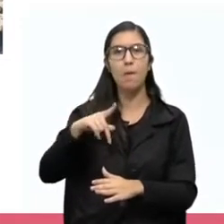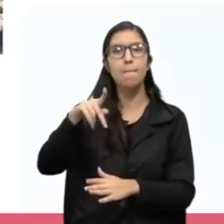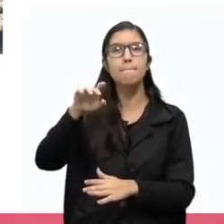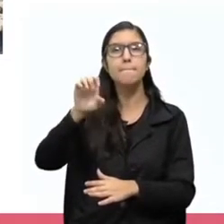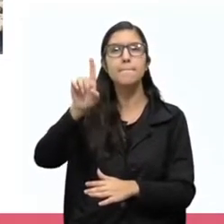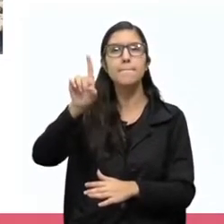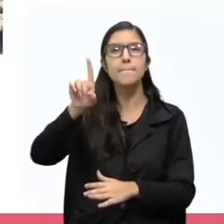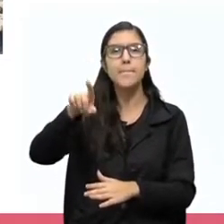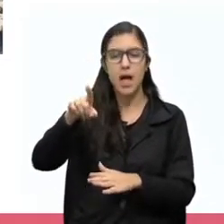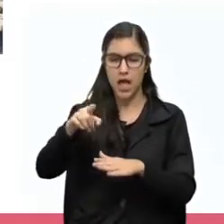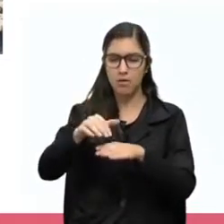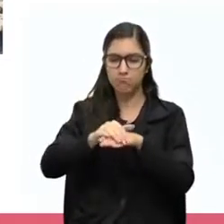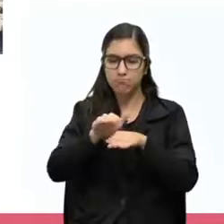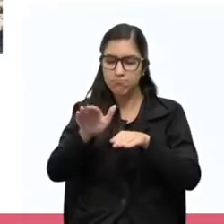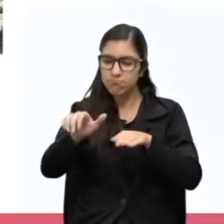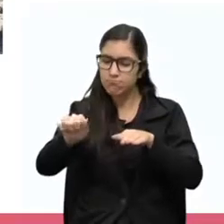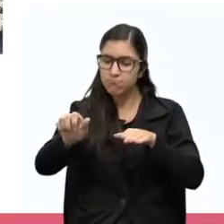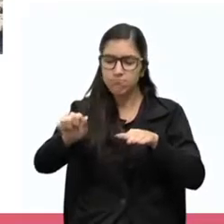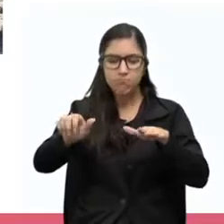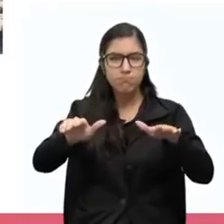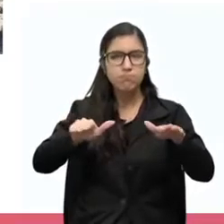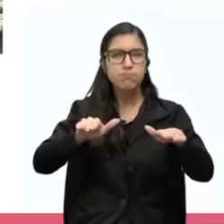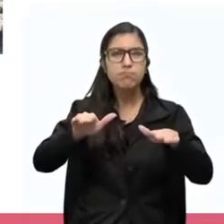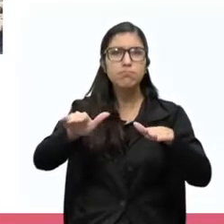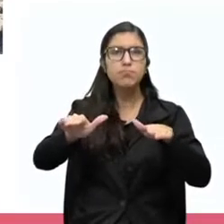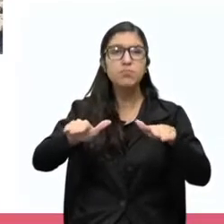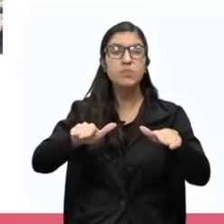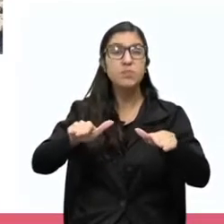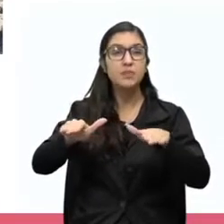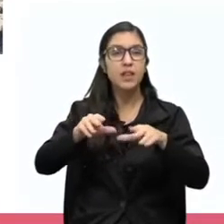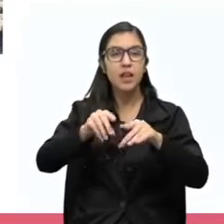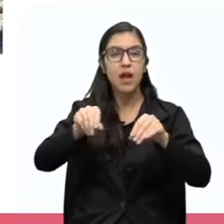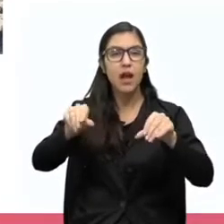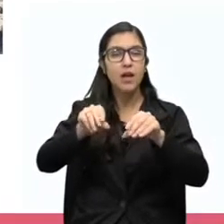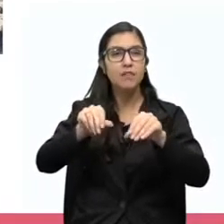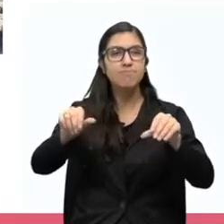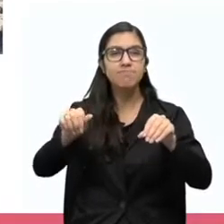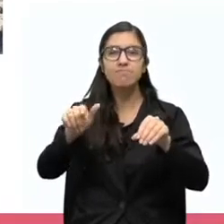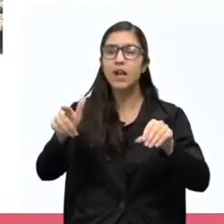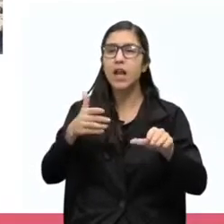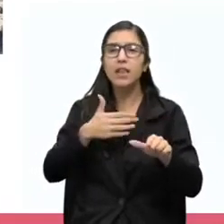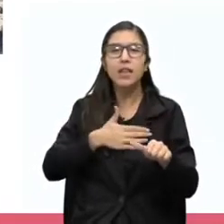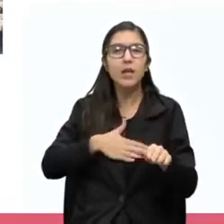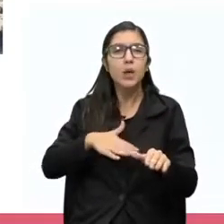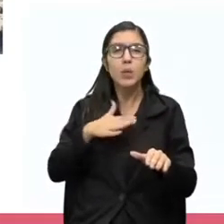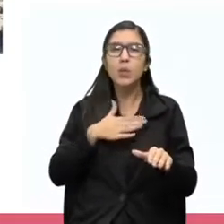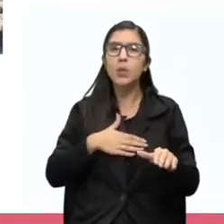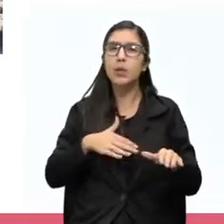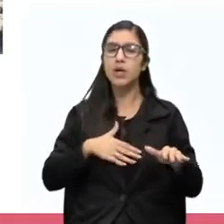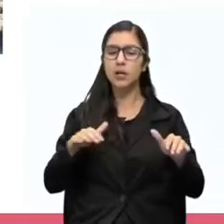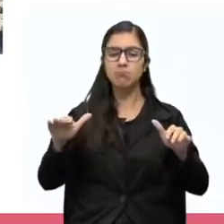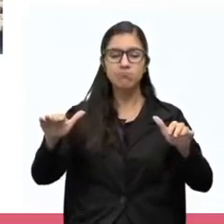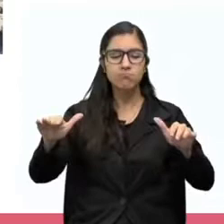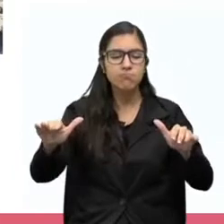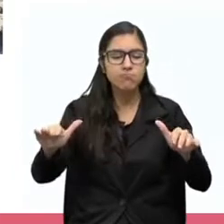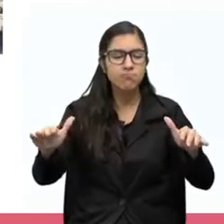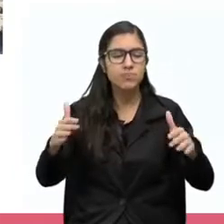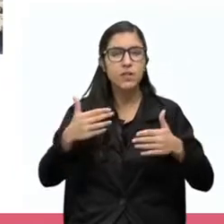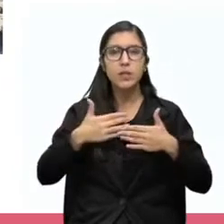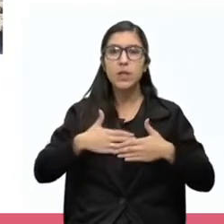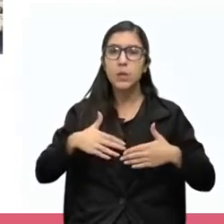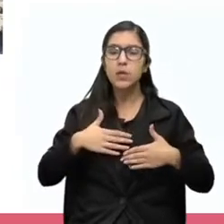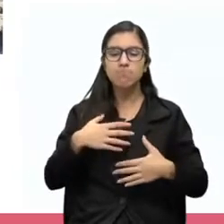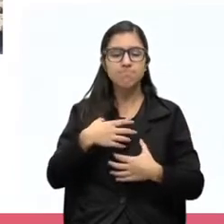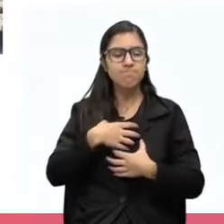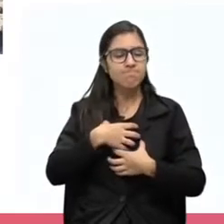com os pezinhos na areia, ela está de uma forma tranquila no colo da professora, certo? Se